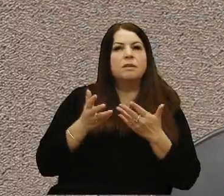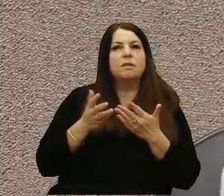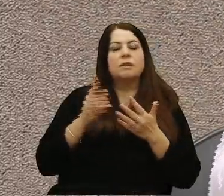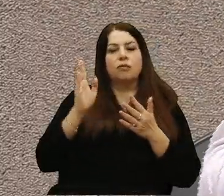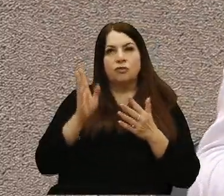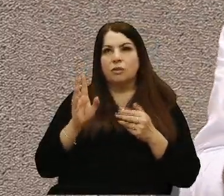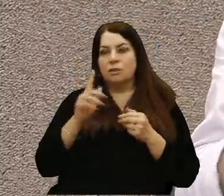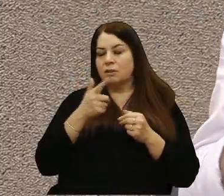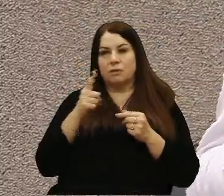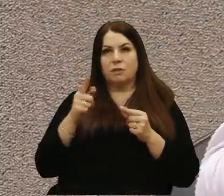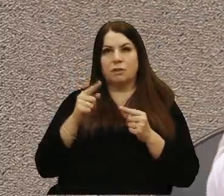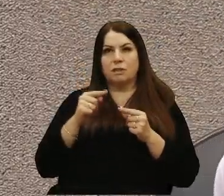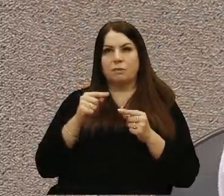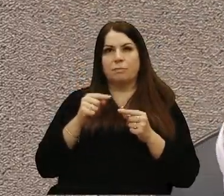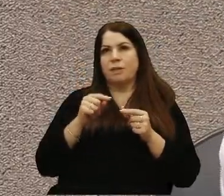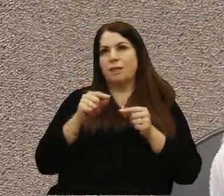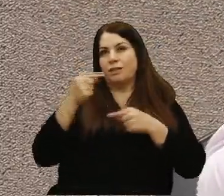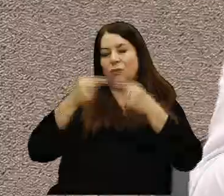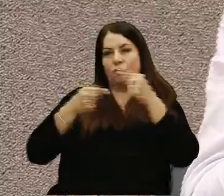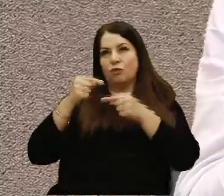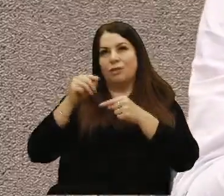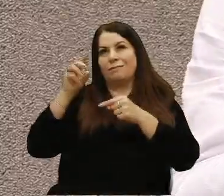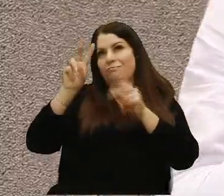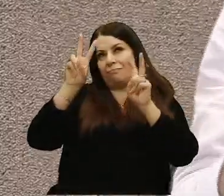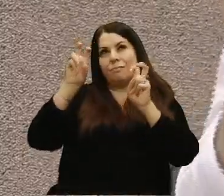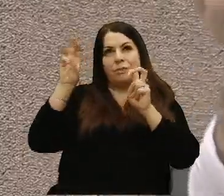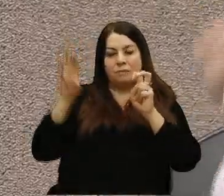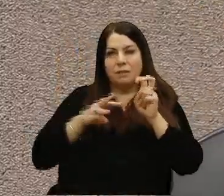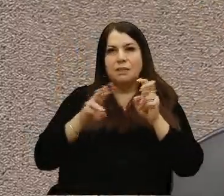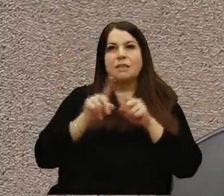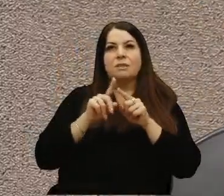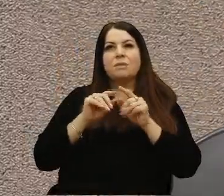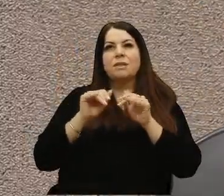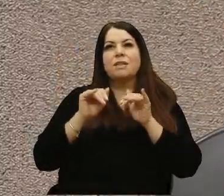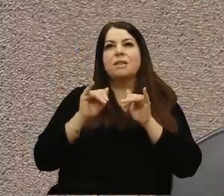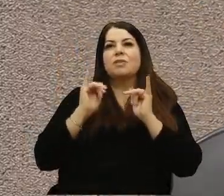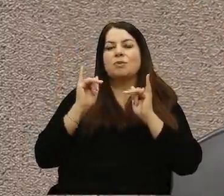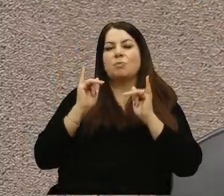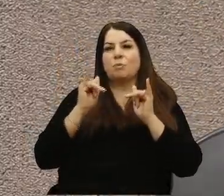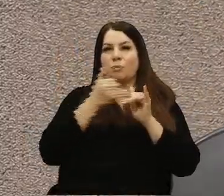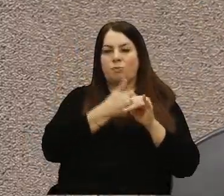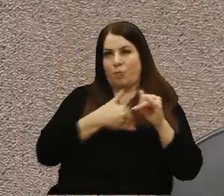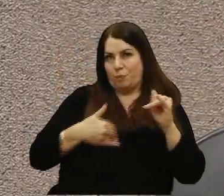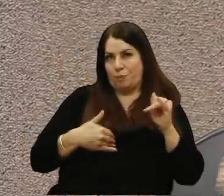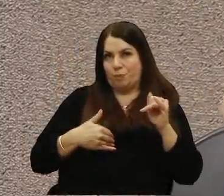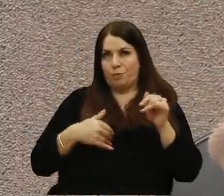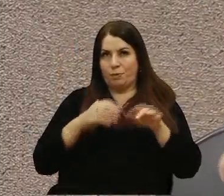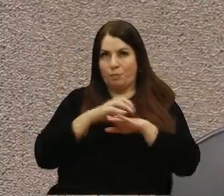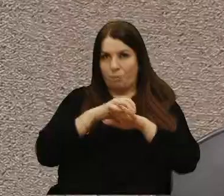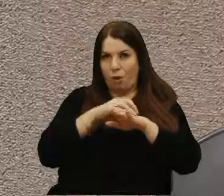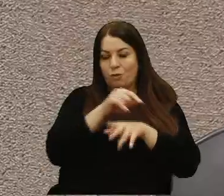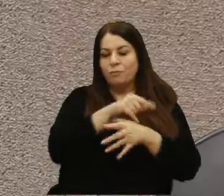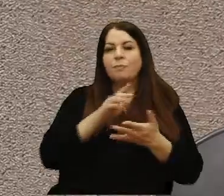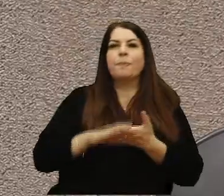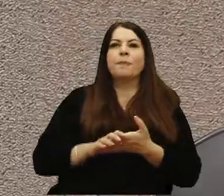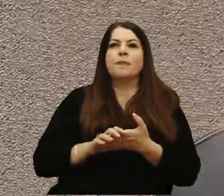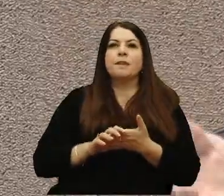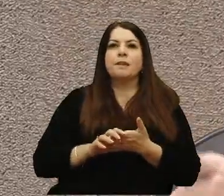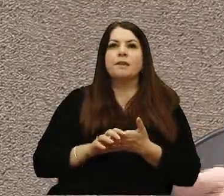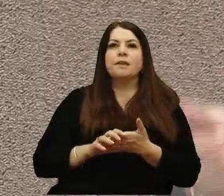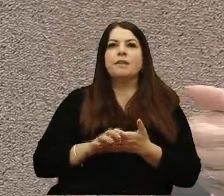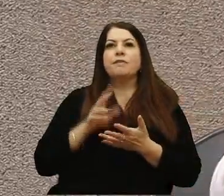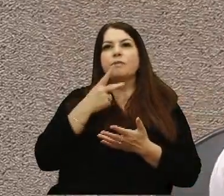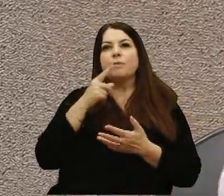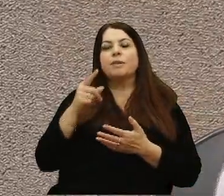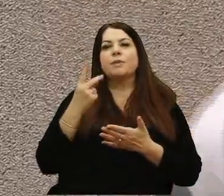Já que não, para não entrar na seara da Visat, então a questão aqui é de transporte público. Se é para entrar na questão de transporte, eu vou